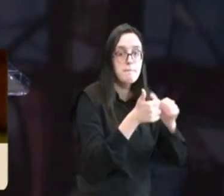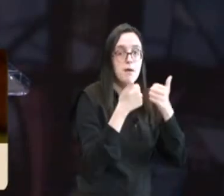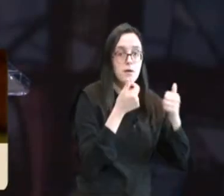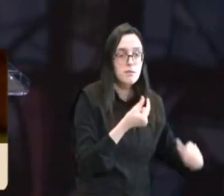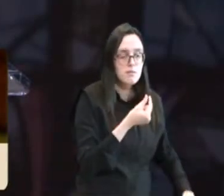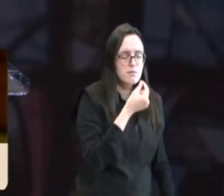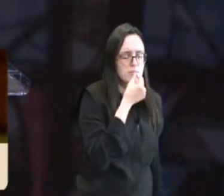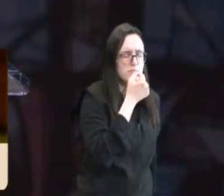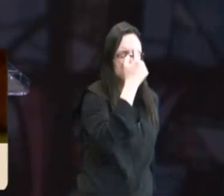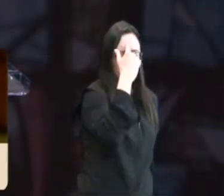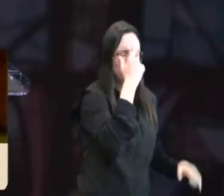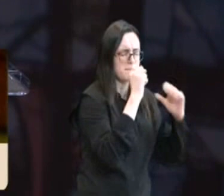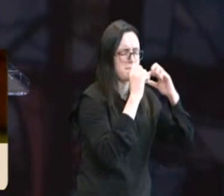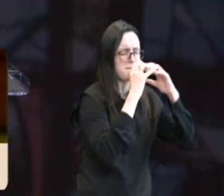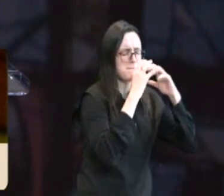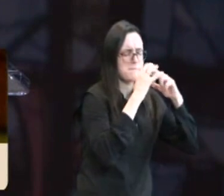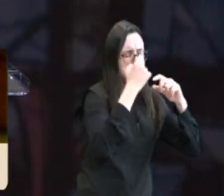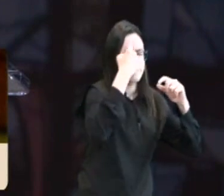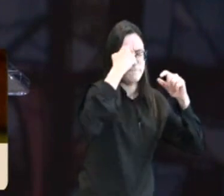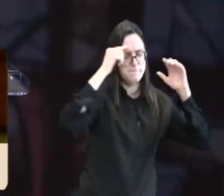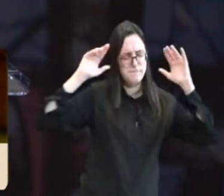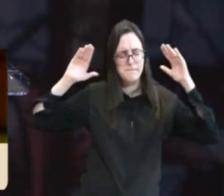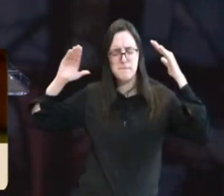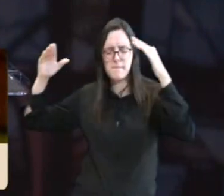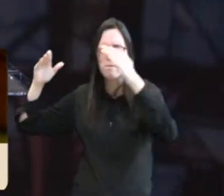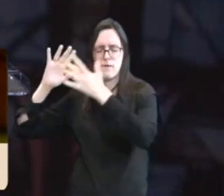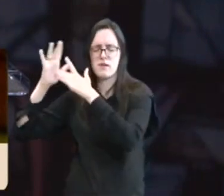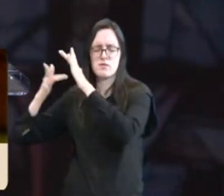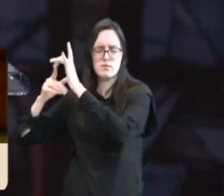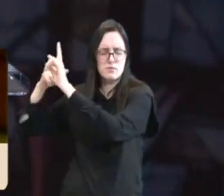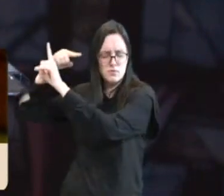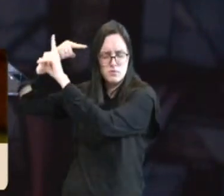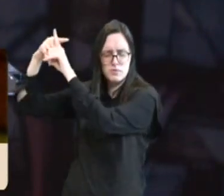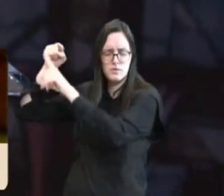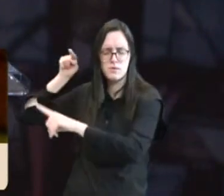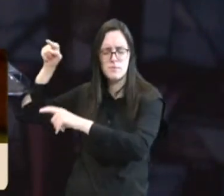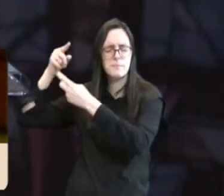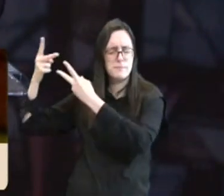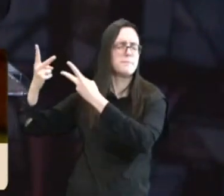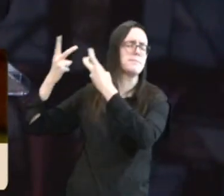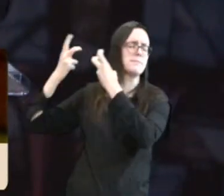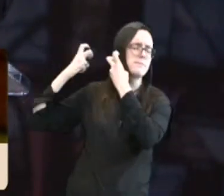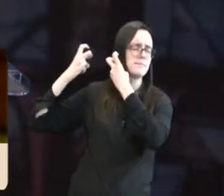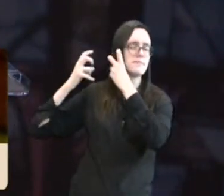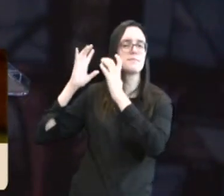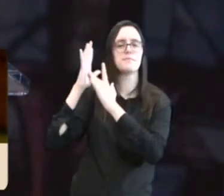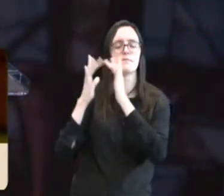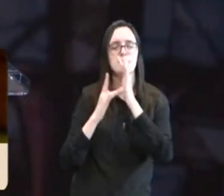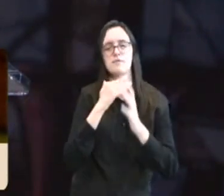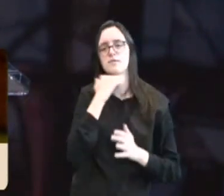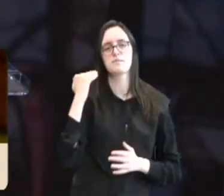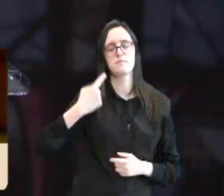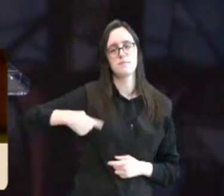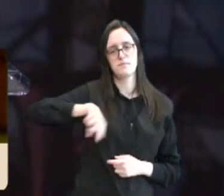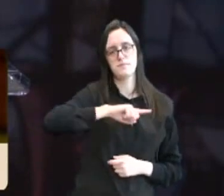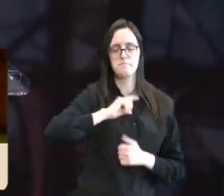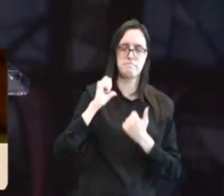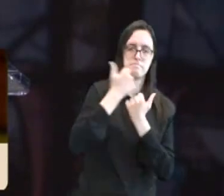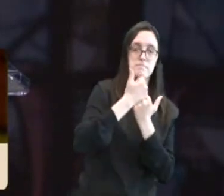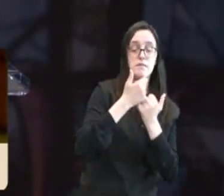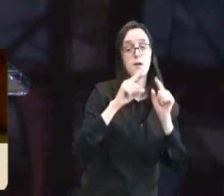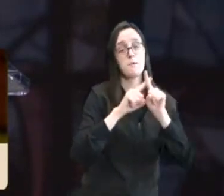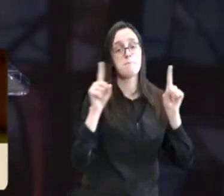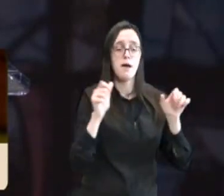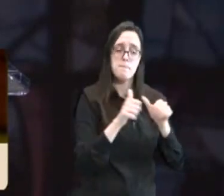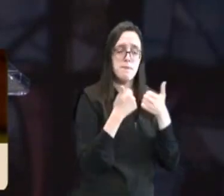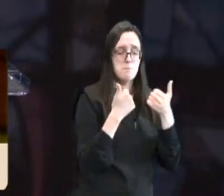como igreja está voltada para o Calvário, reconhecendo que Jesus morreu por nós, mas que o pão